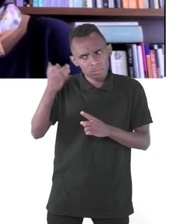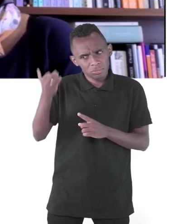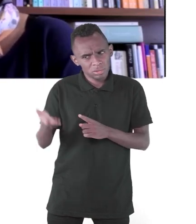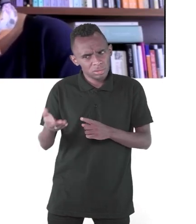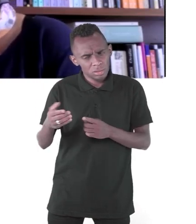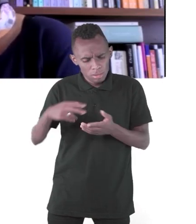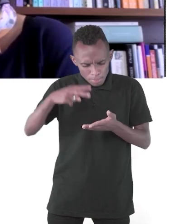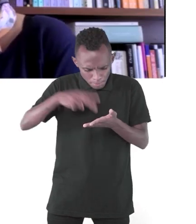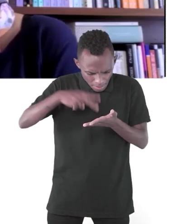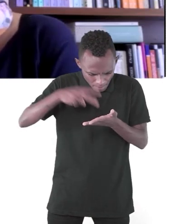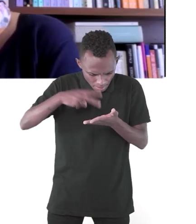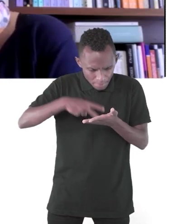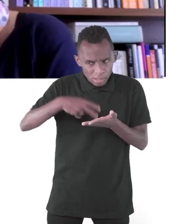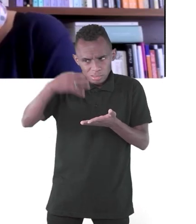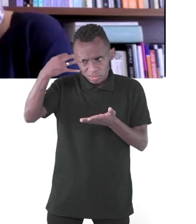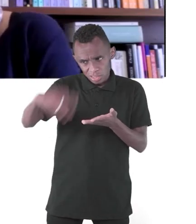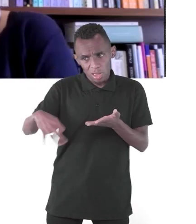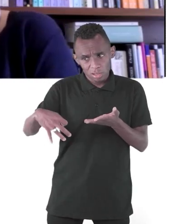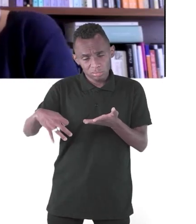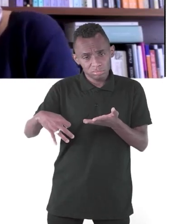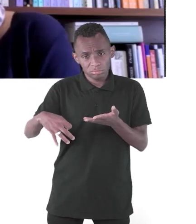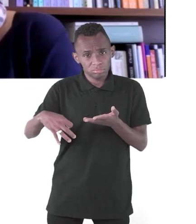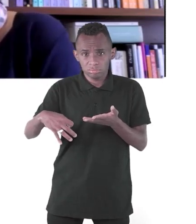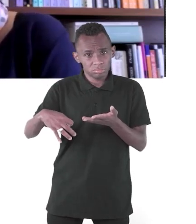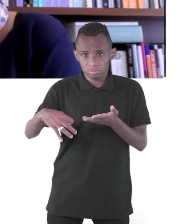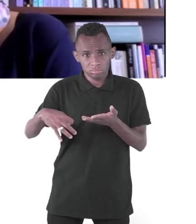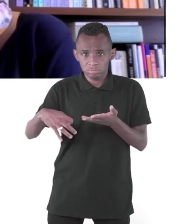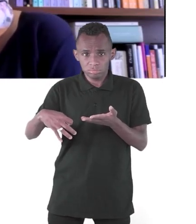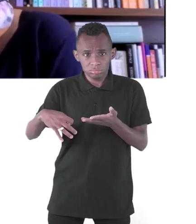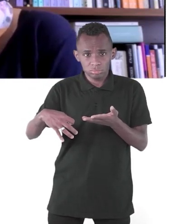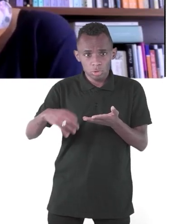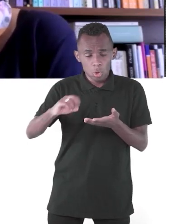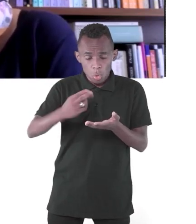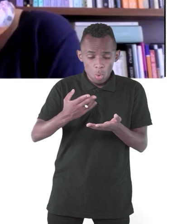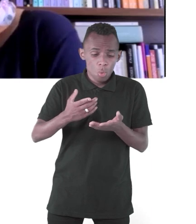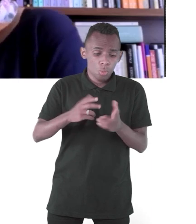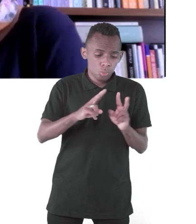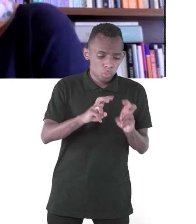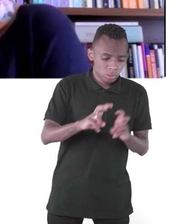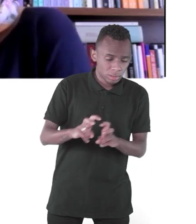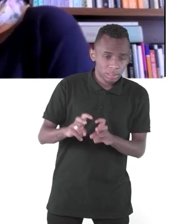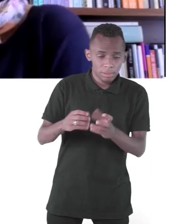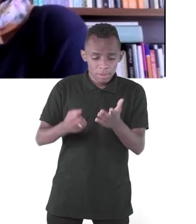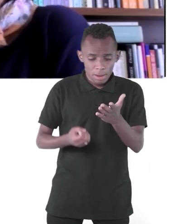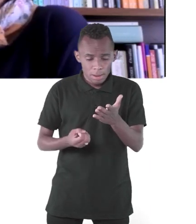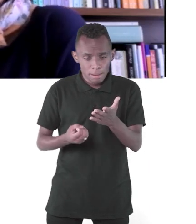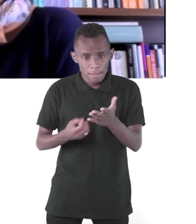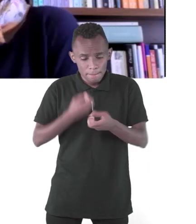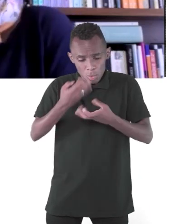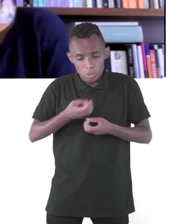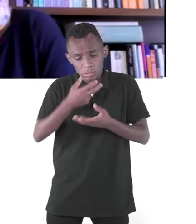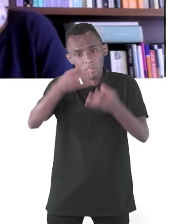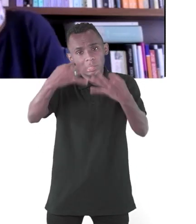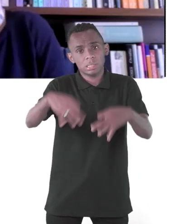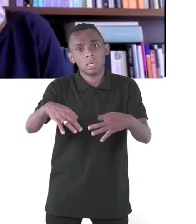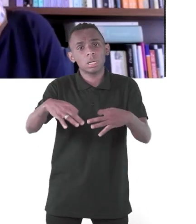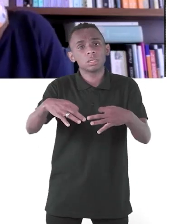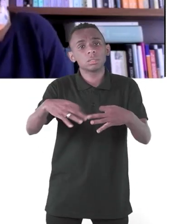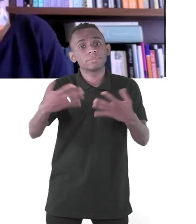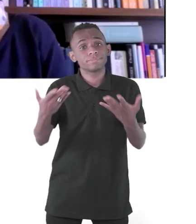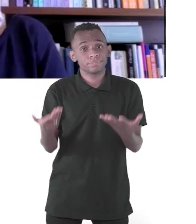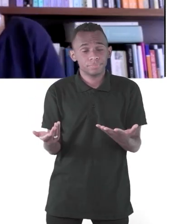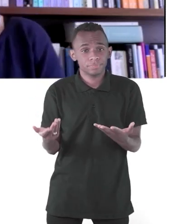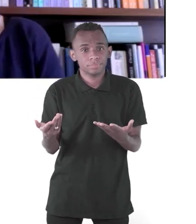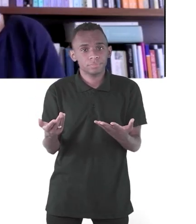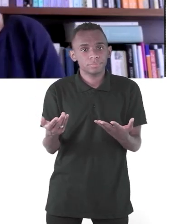pessoa não está lendo o poema direito, não tá entrando na poesia certa. Qual é a poesia de entrada para